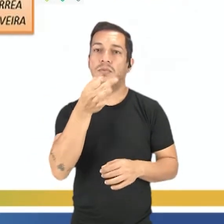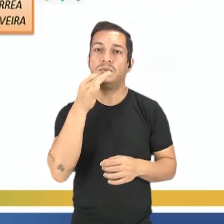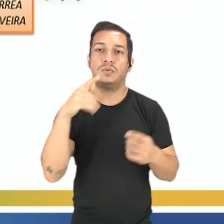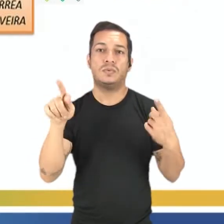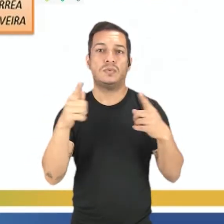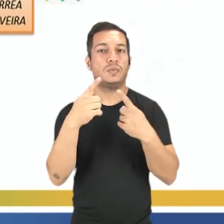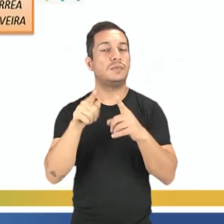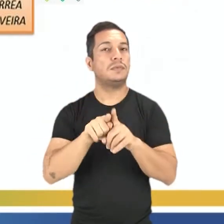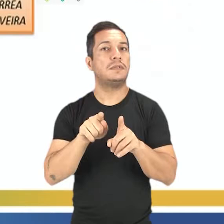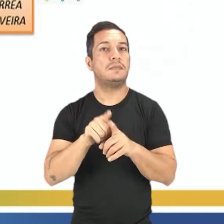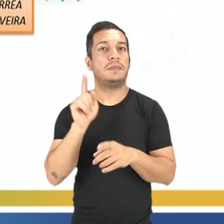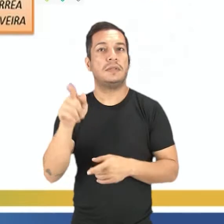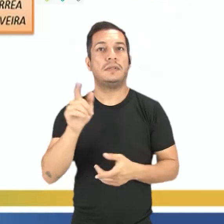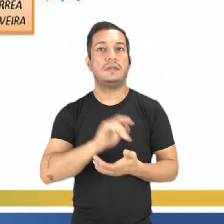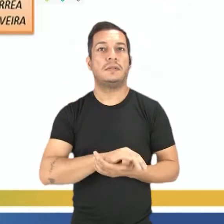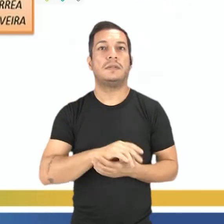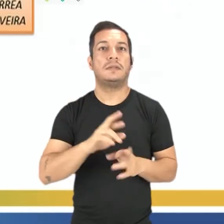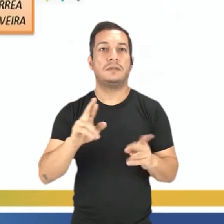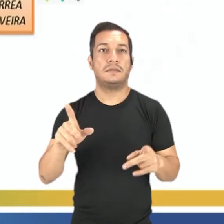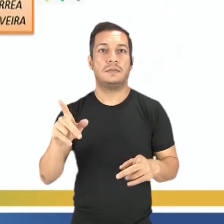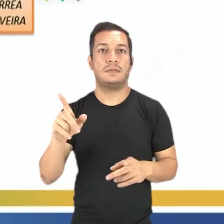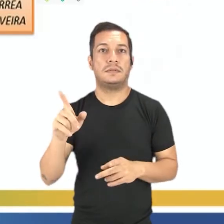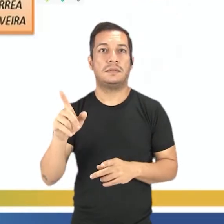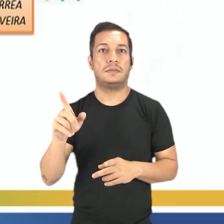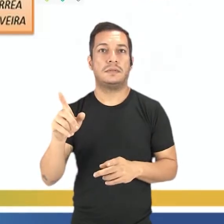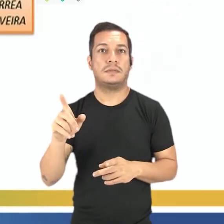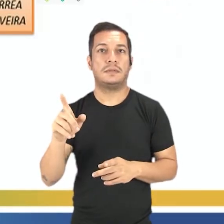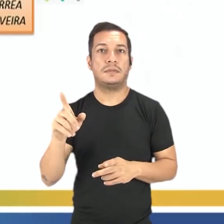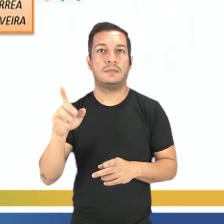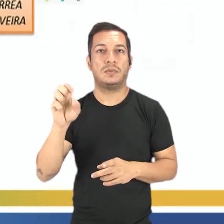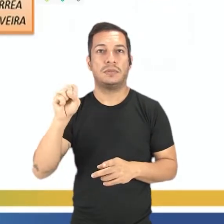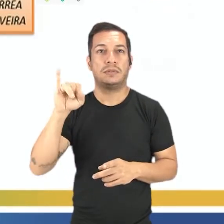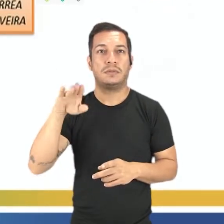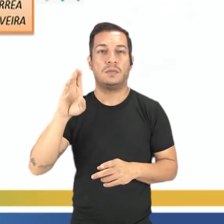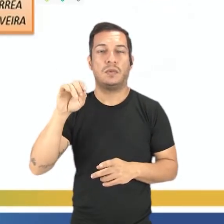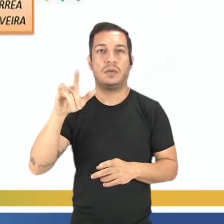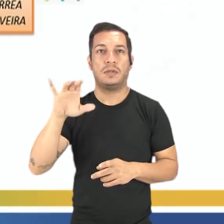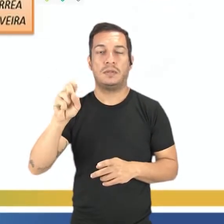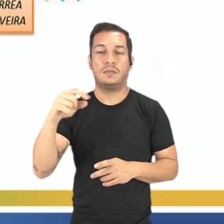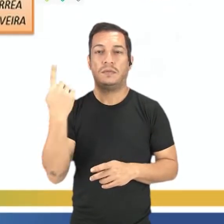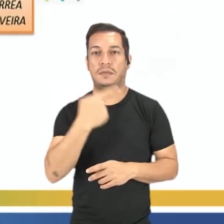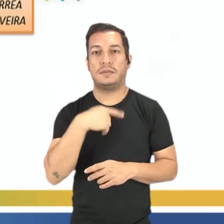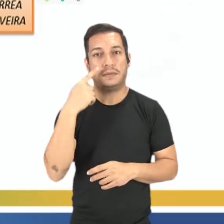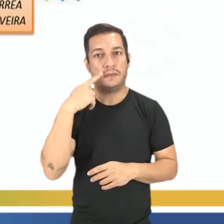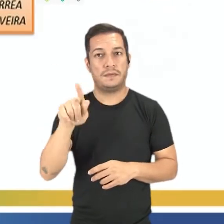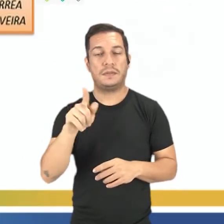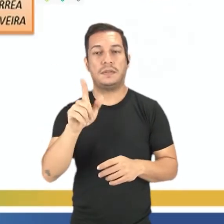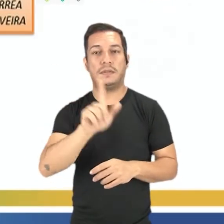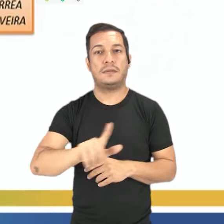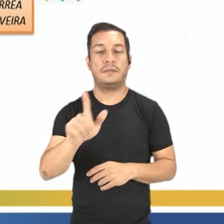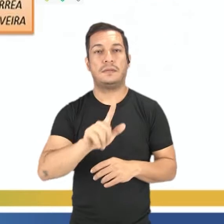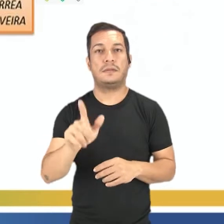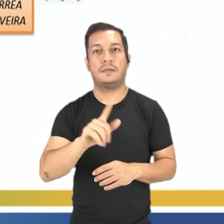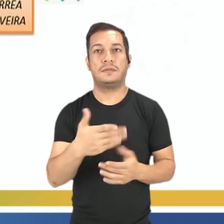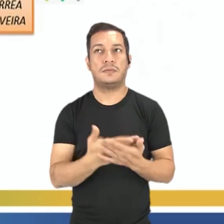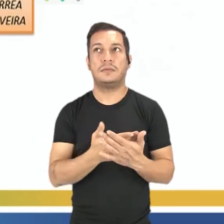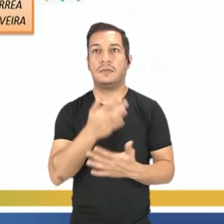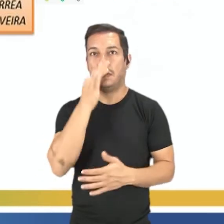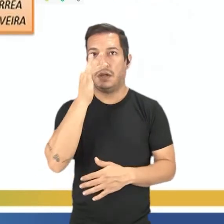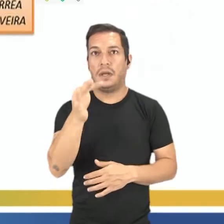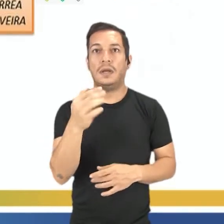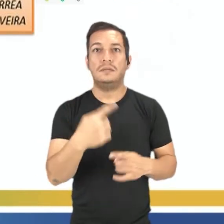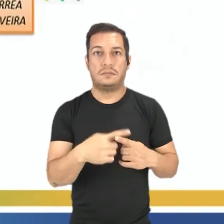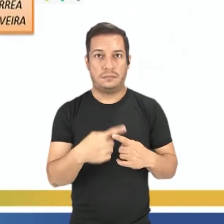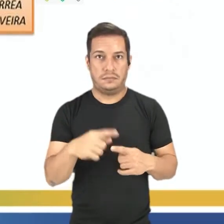diferença com o simbolismo, que é um outro estilo literário que nós vamos ver mais à frente, daí eu volto a essas características, porque